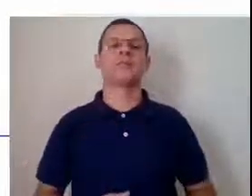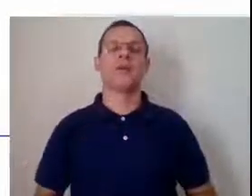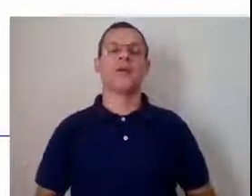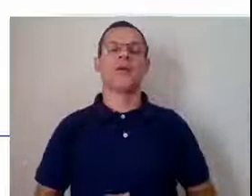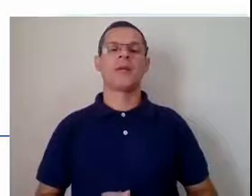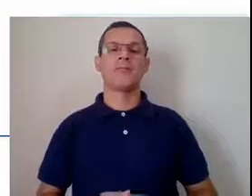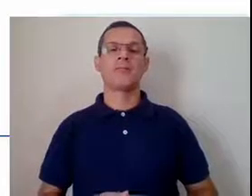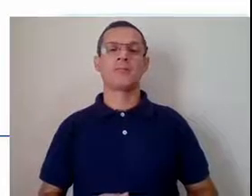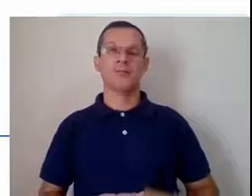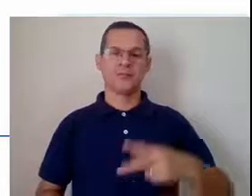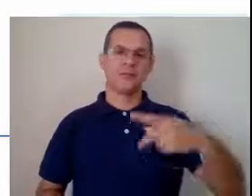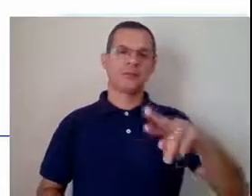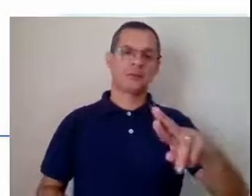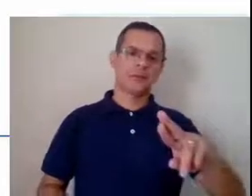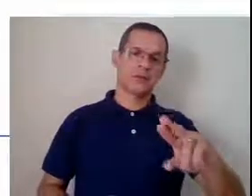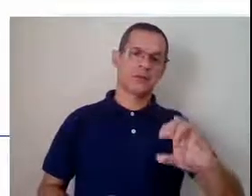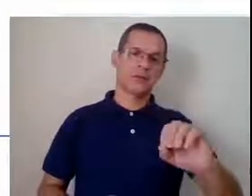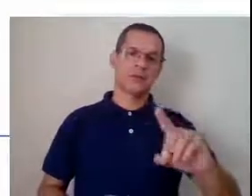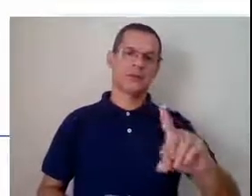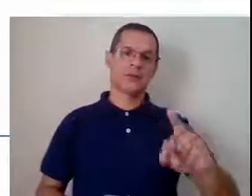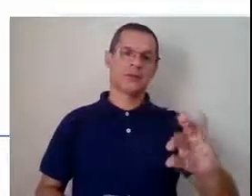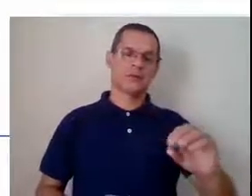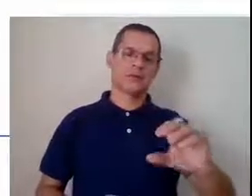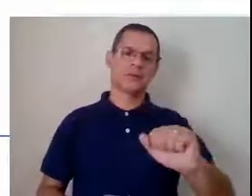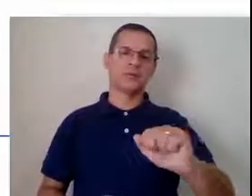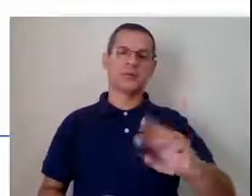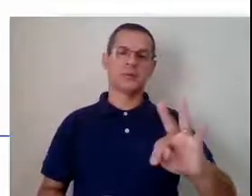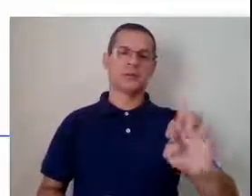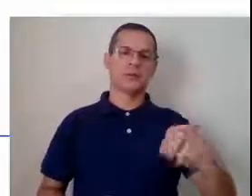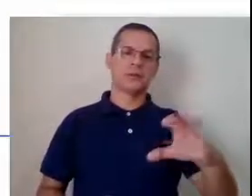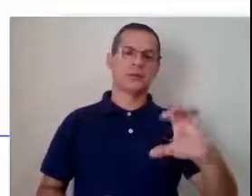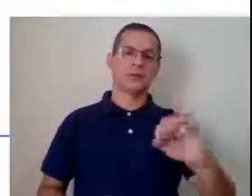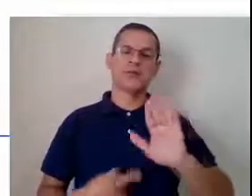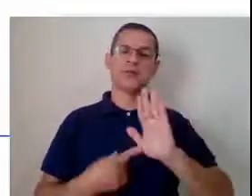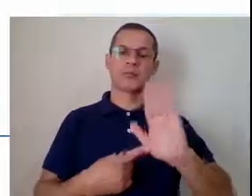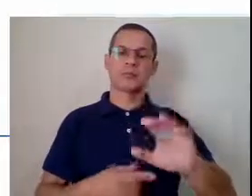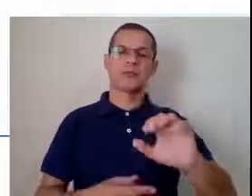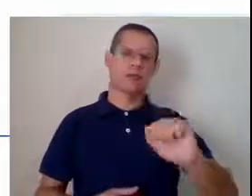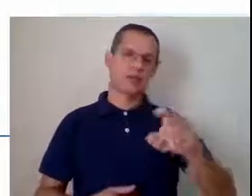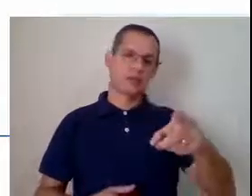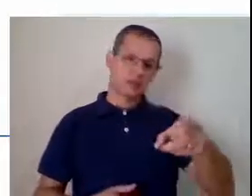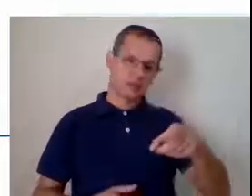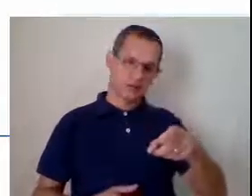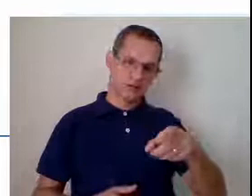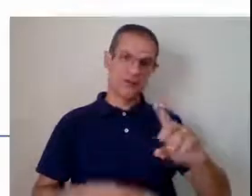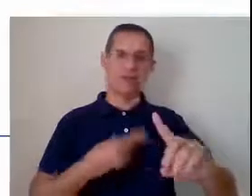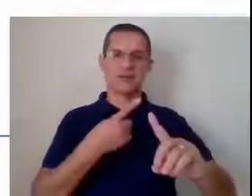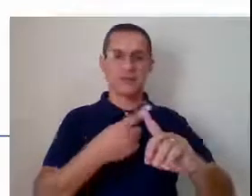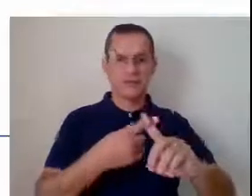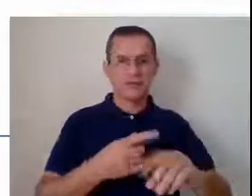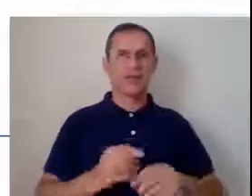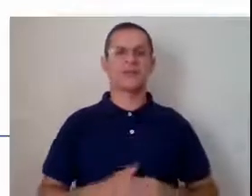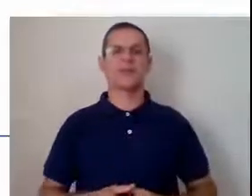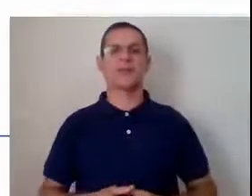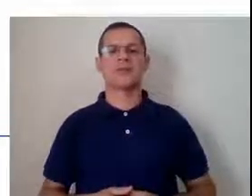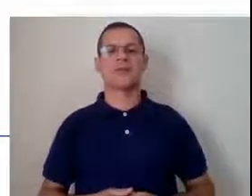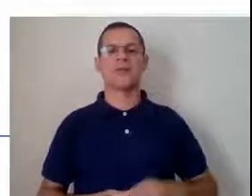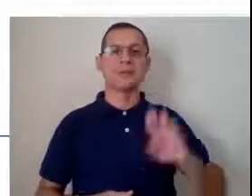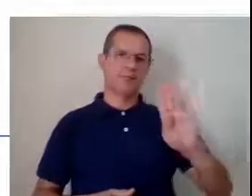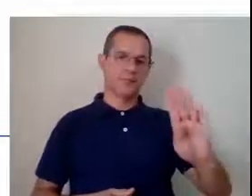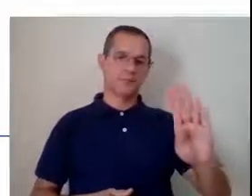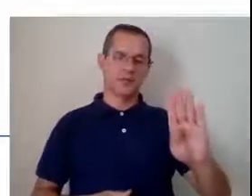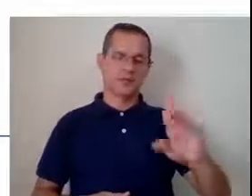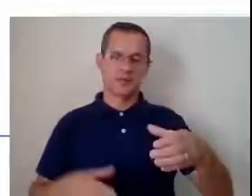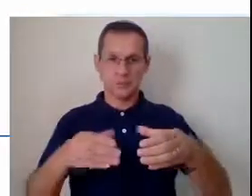produto cartesiano, ele é representado por AX, ou vezes, né, B,